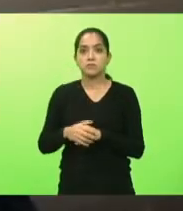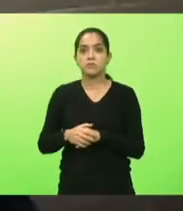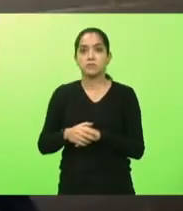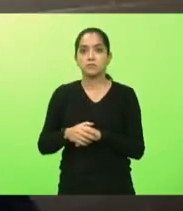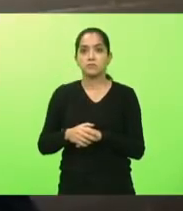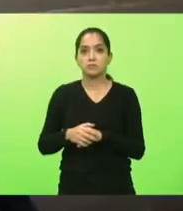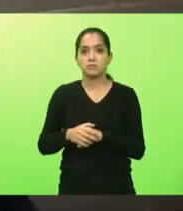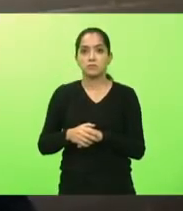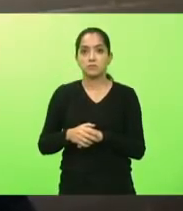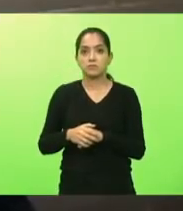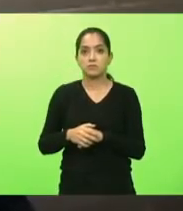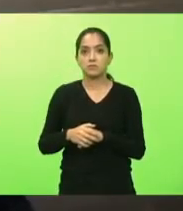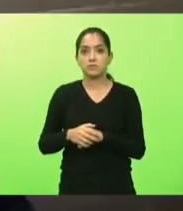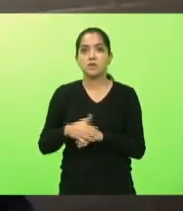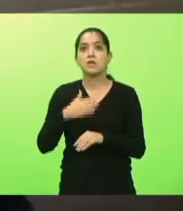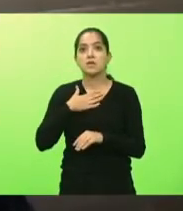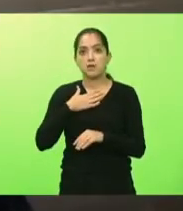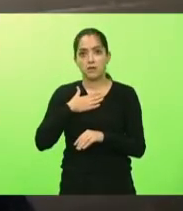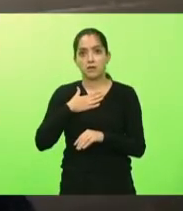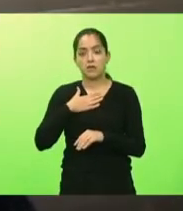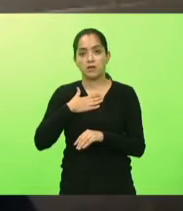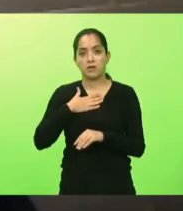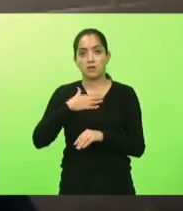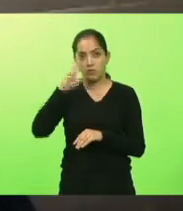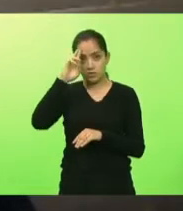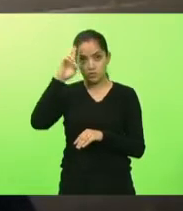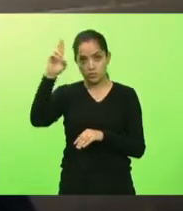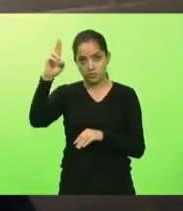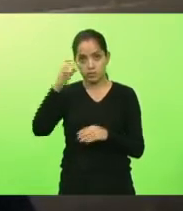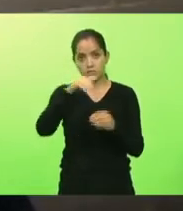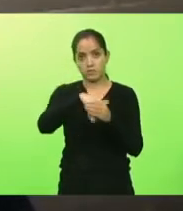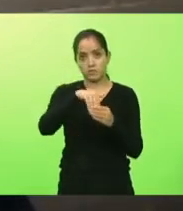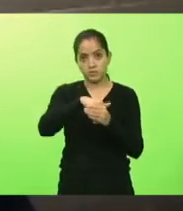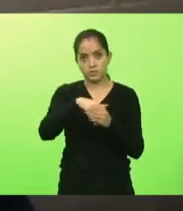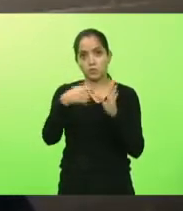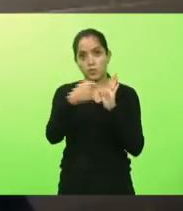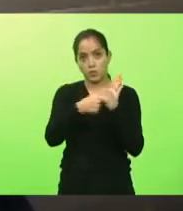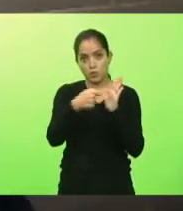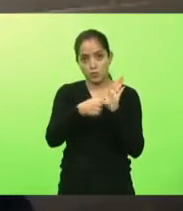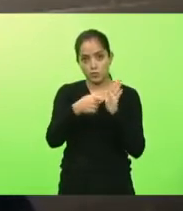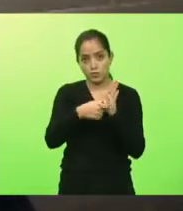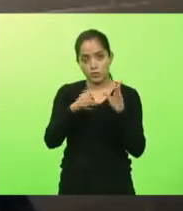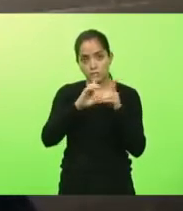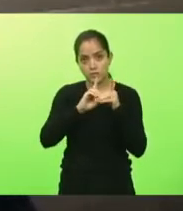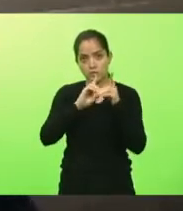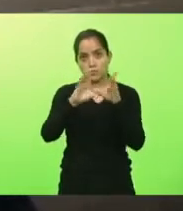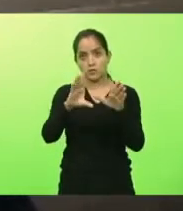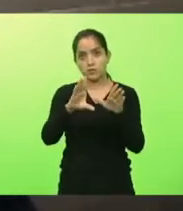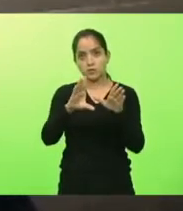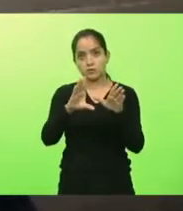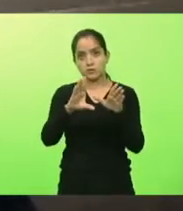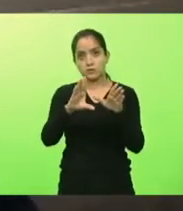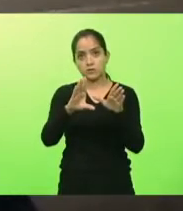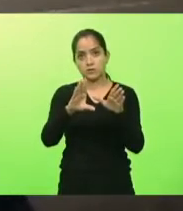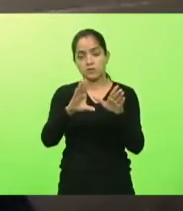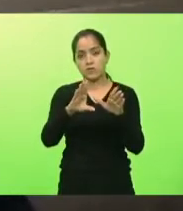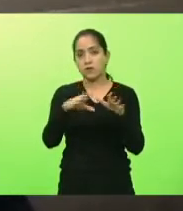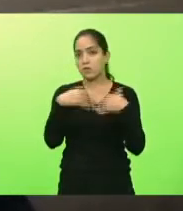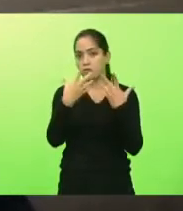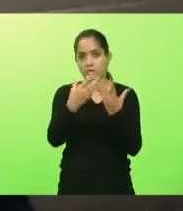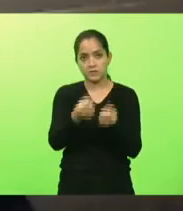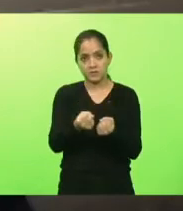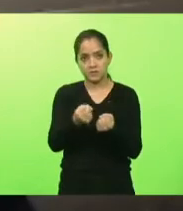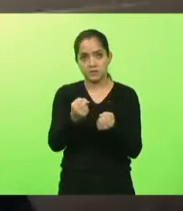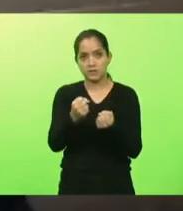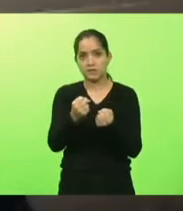sou dona do meu voto, tá? Que eu lutei pela democracia nesse país. Não vou permitir que nenhum colega